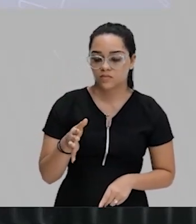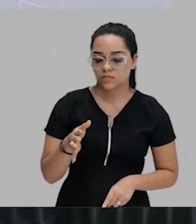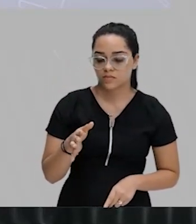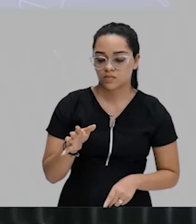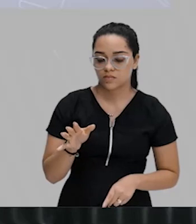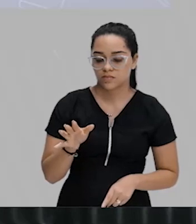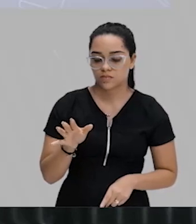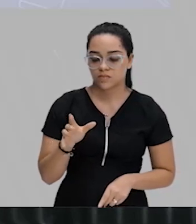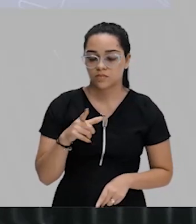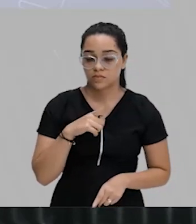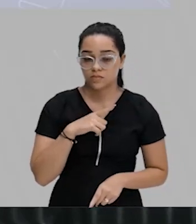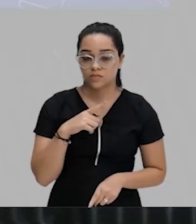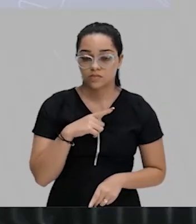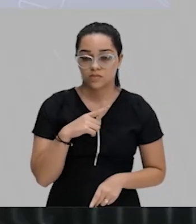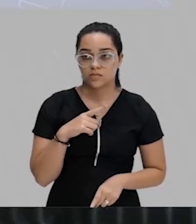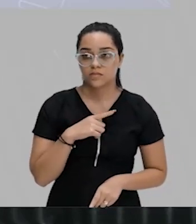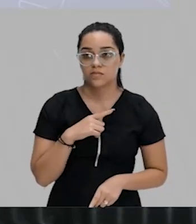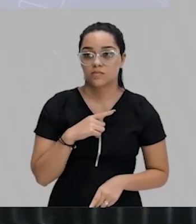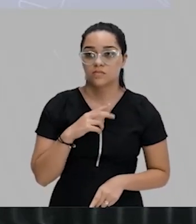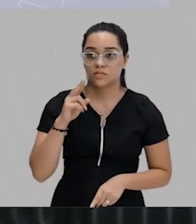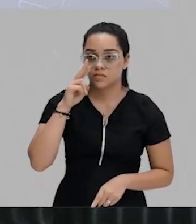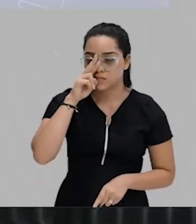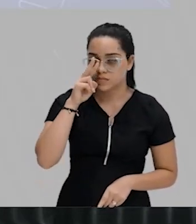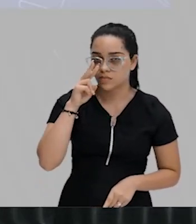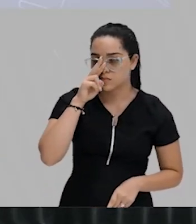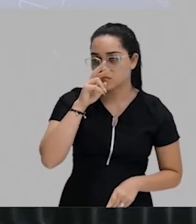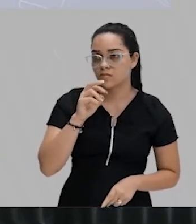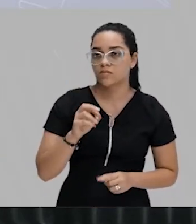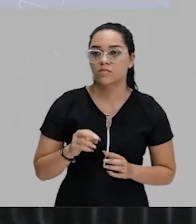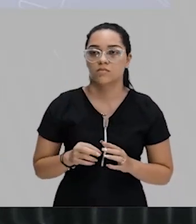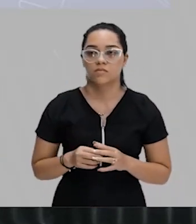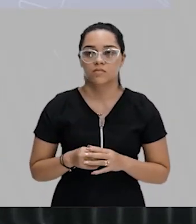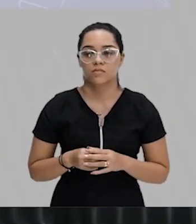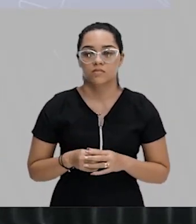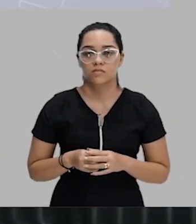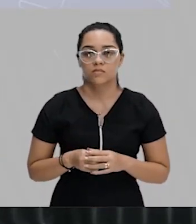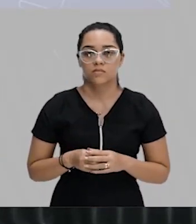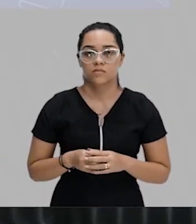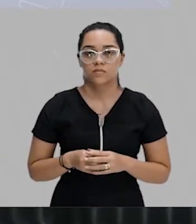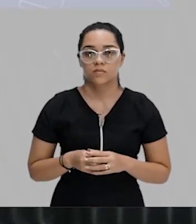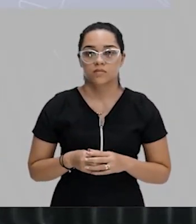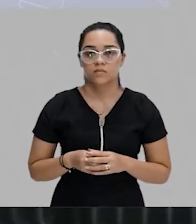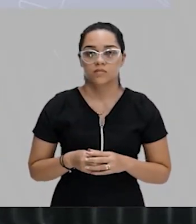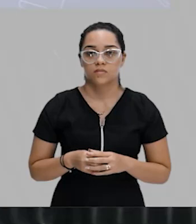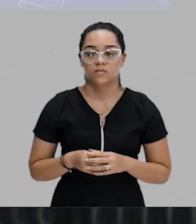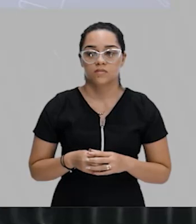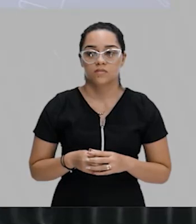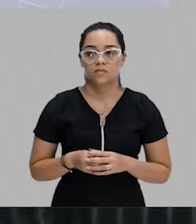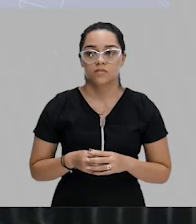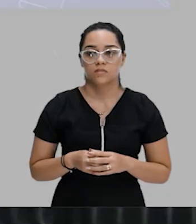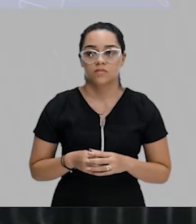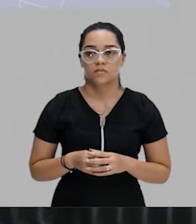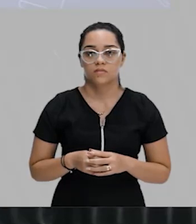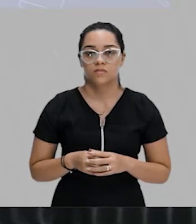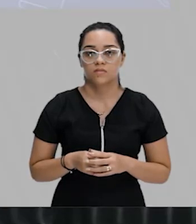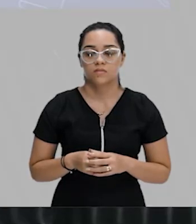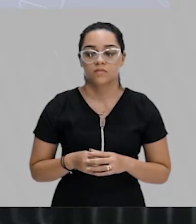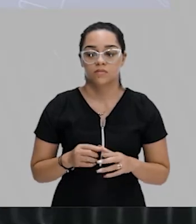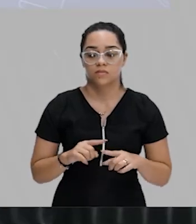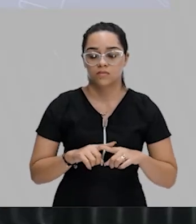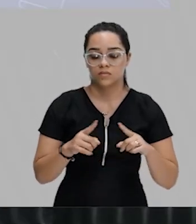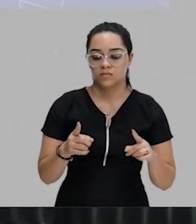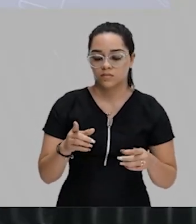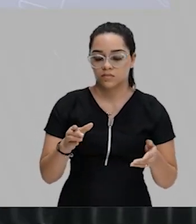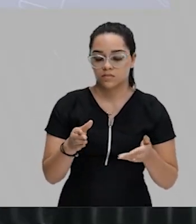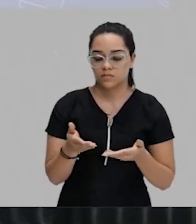Fidel ainda se manteve, de certa forma, com a liderança, o seu regime dentro de Cuba, né? Só que